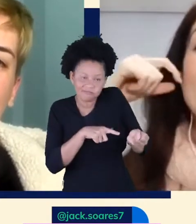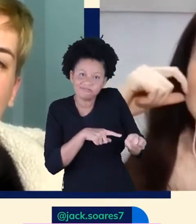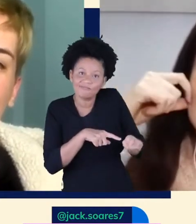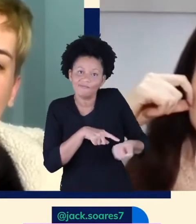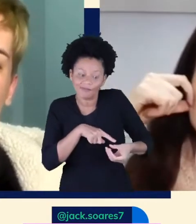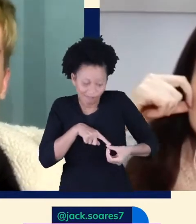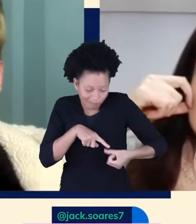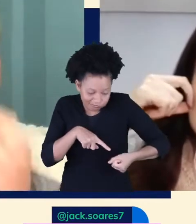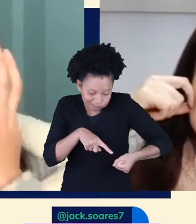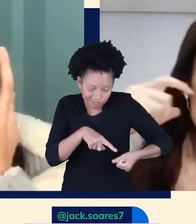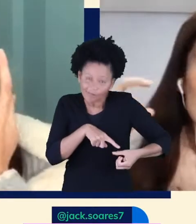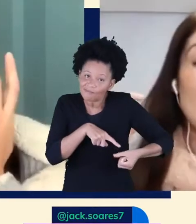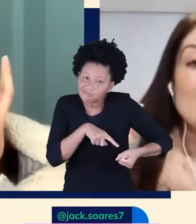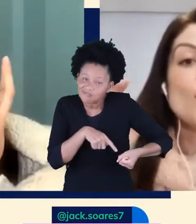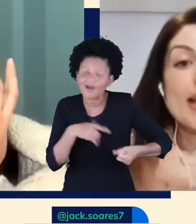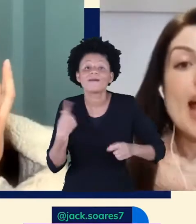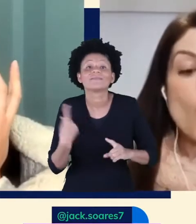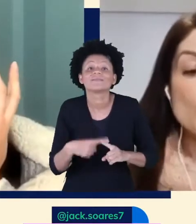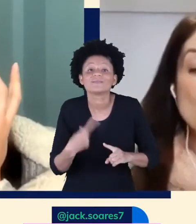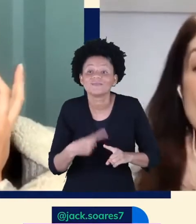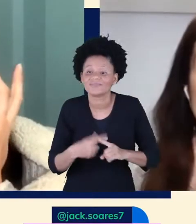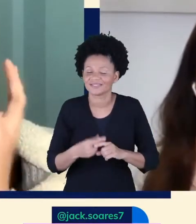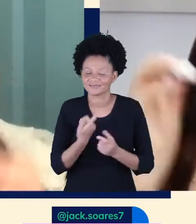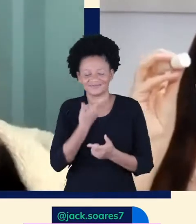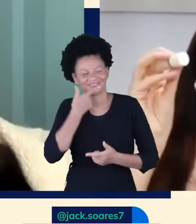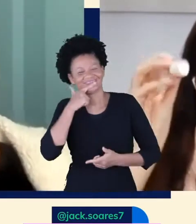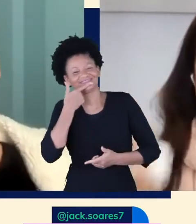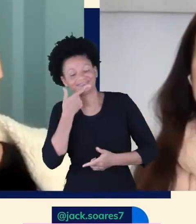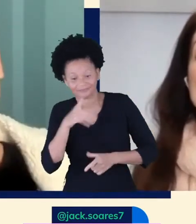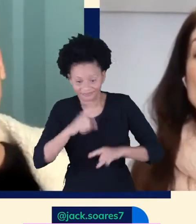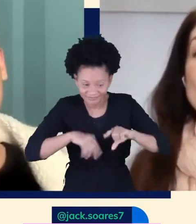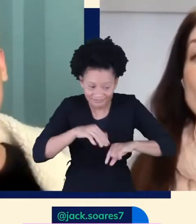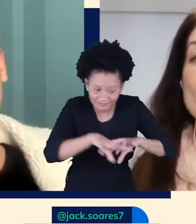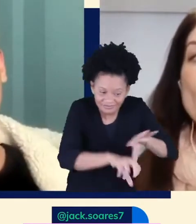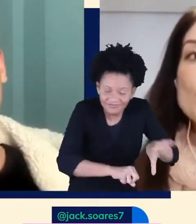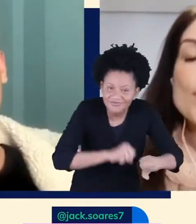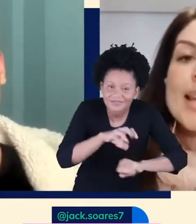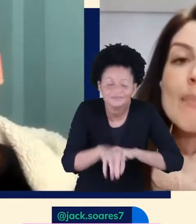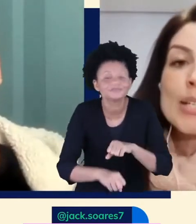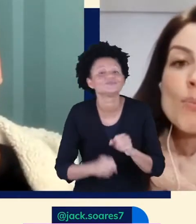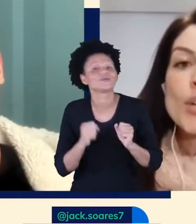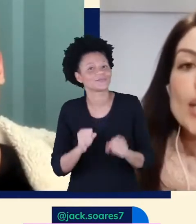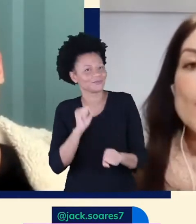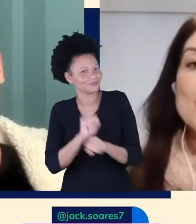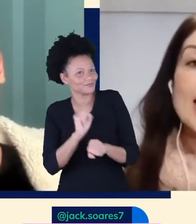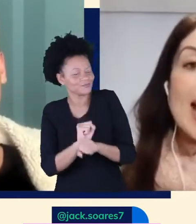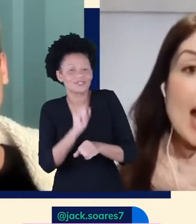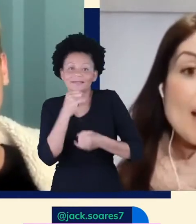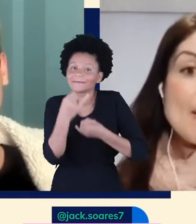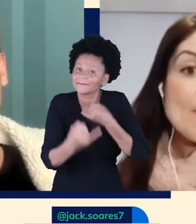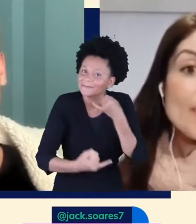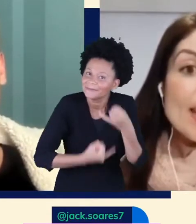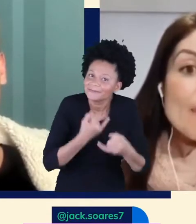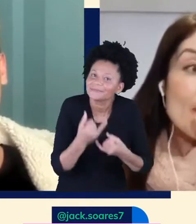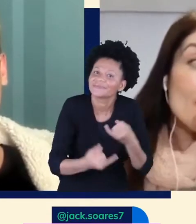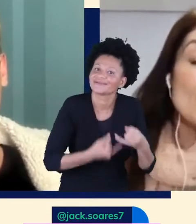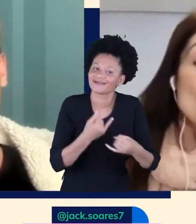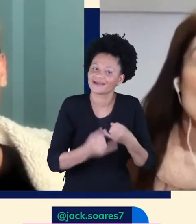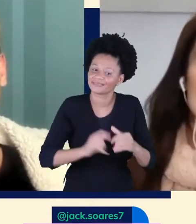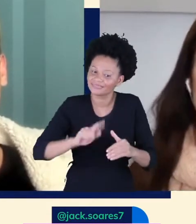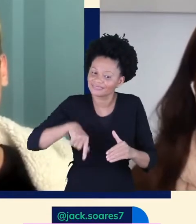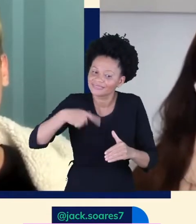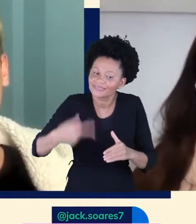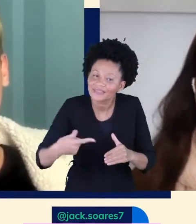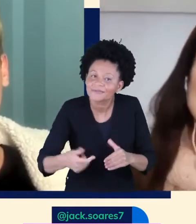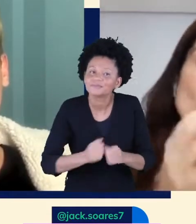movimentos, além de sorriso, além de pegar objetos. Poxa, eu também posso esperar mais um pouquinho, brincar, para fazer